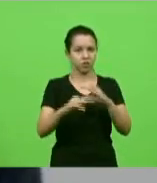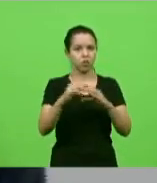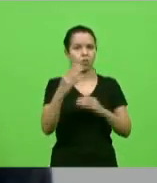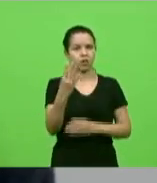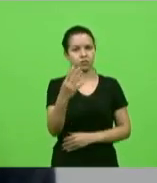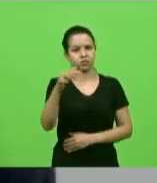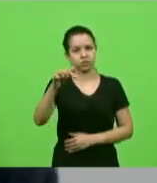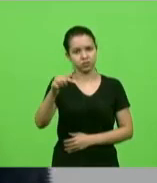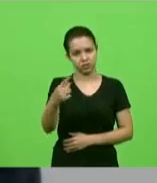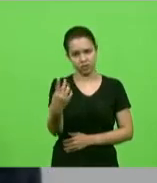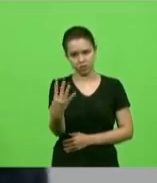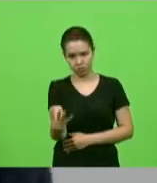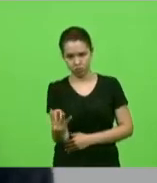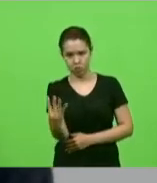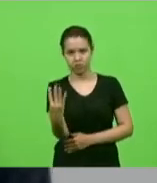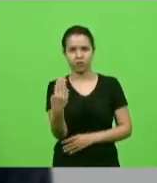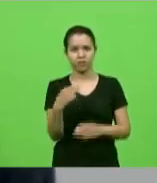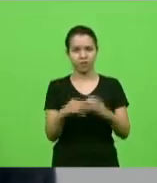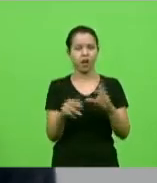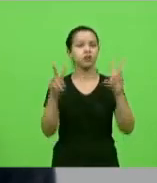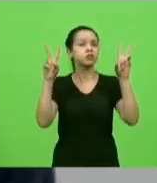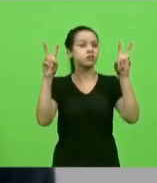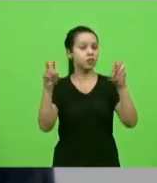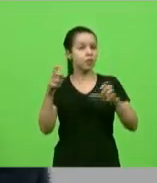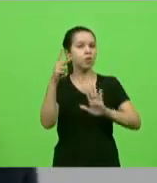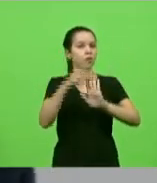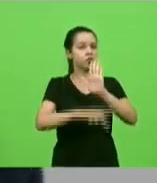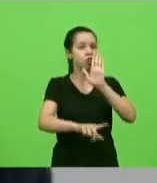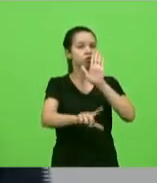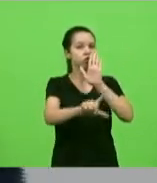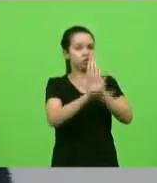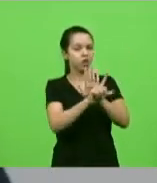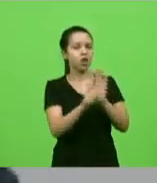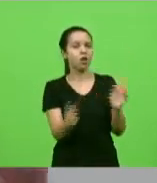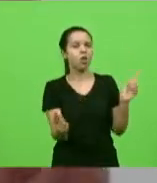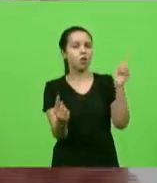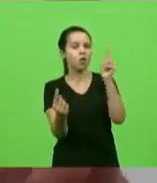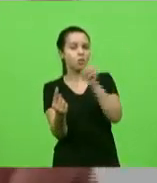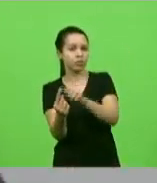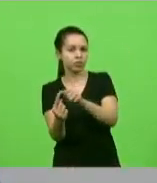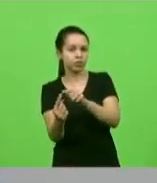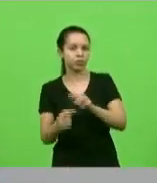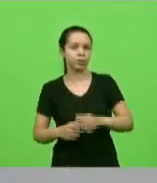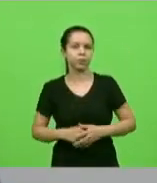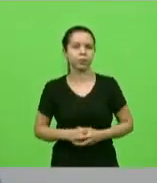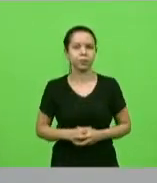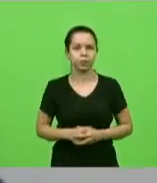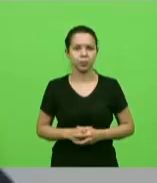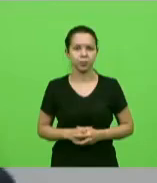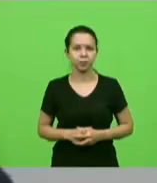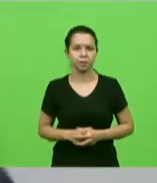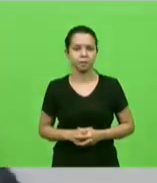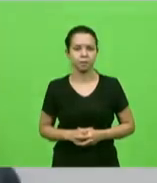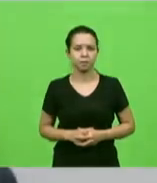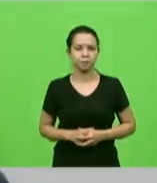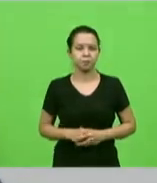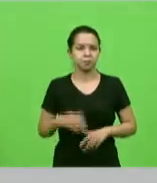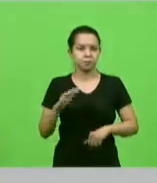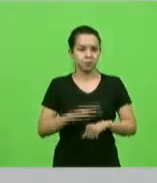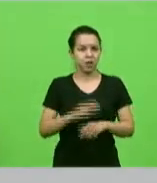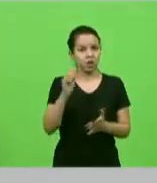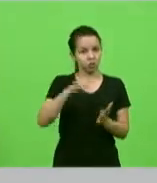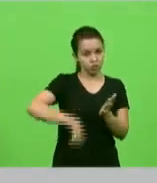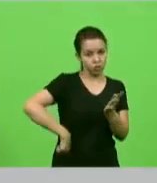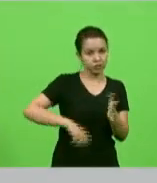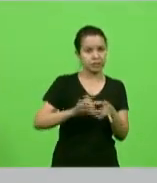uma exposição de motivos, onde tratava do projeto de lei que objetivava, abro aspas, autorizar o